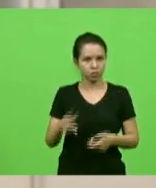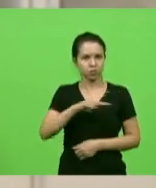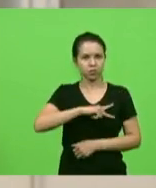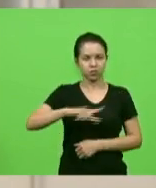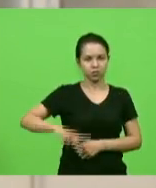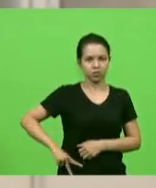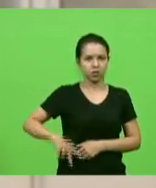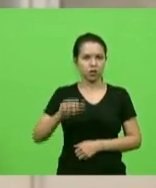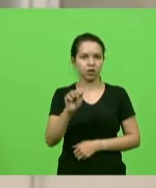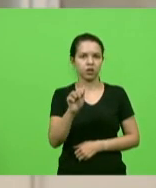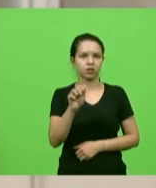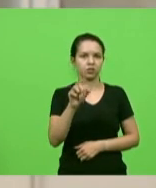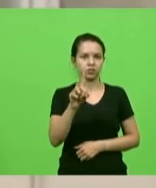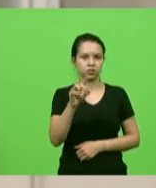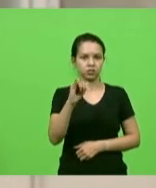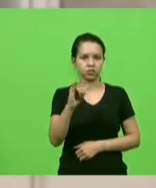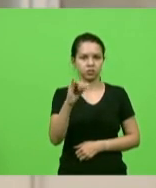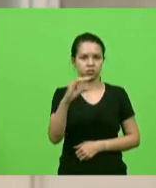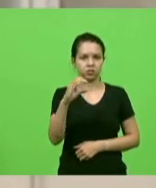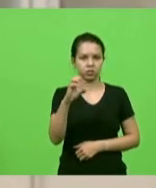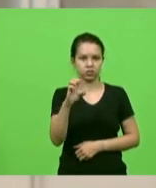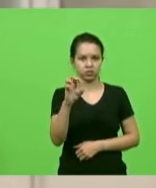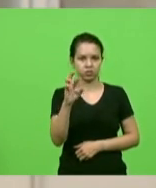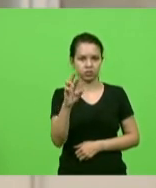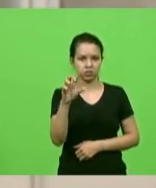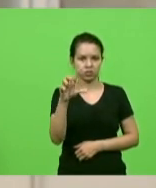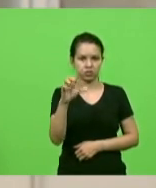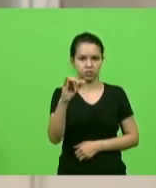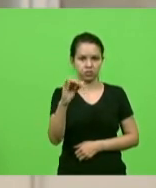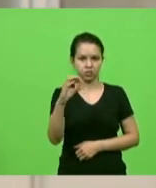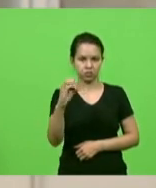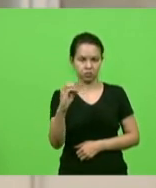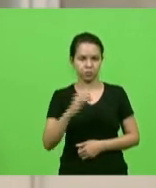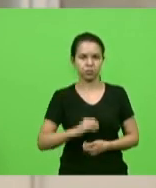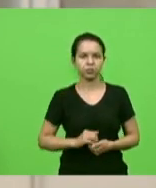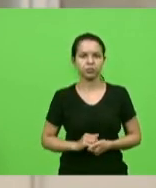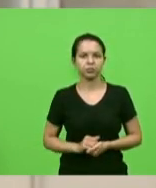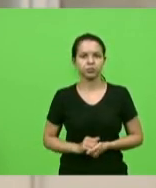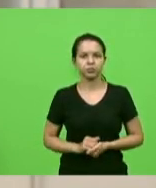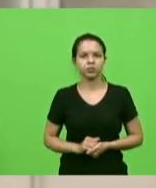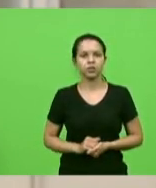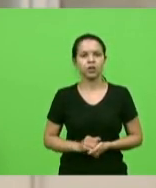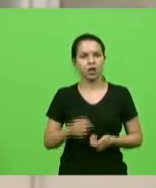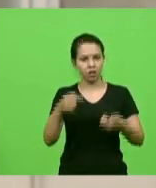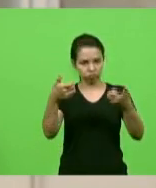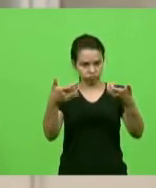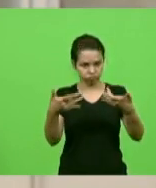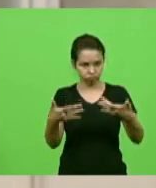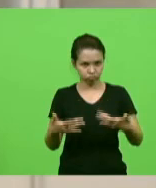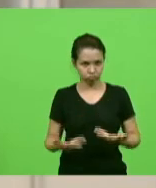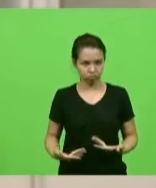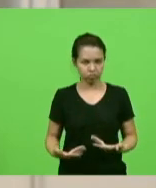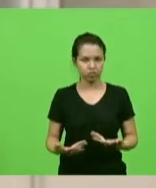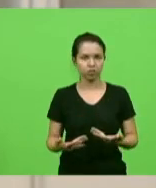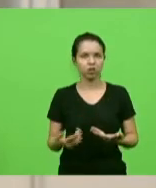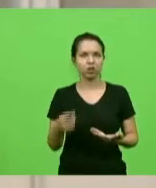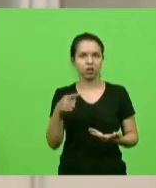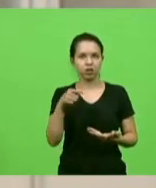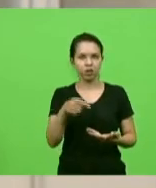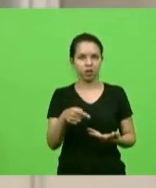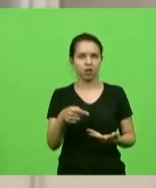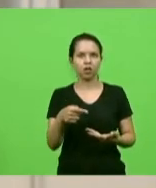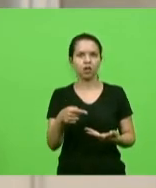adircélio de Moraes Ferreira Filho e essa transcrição Ela